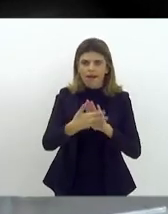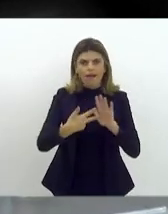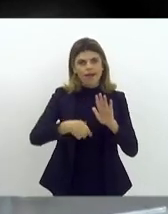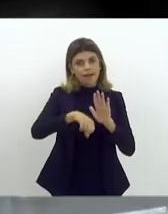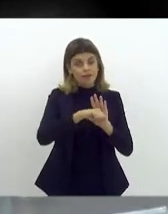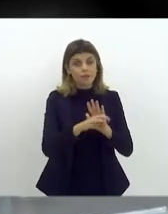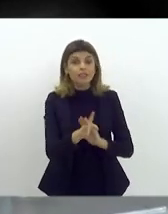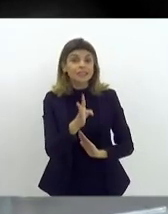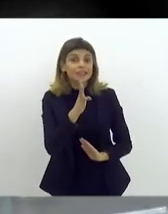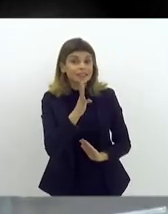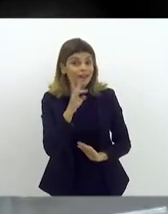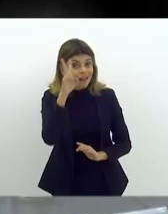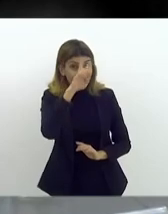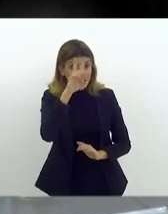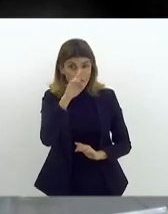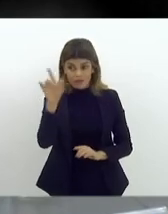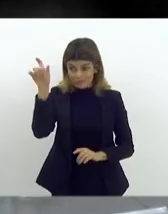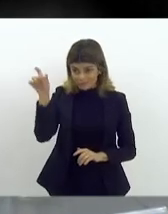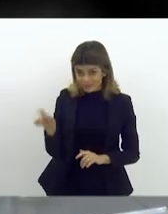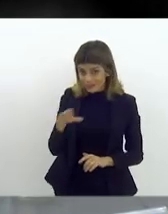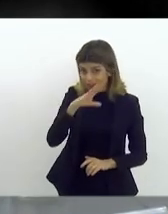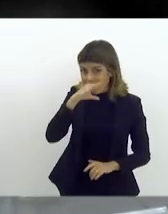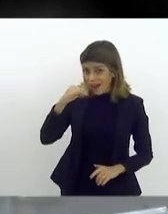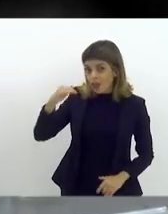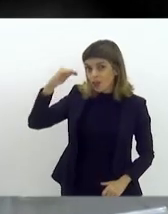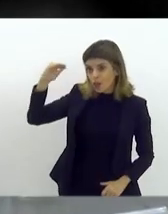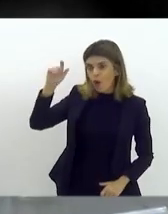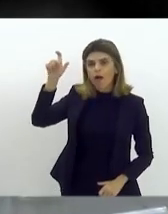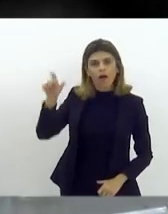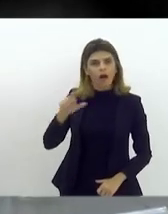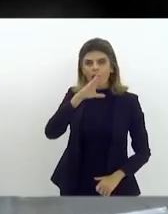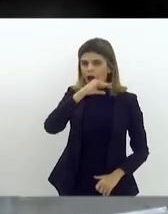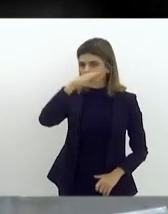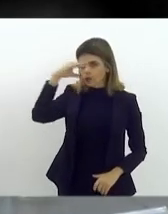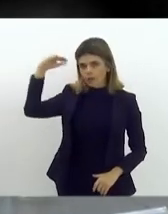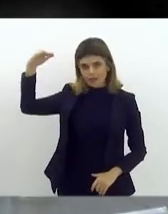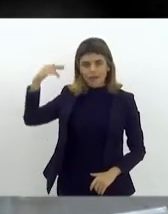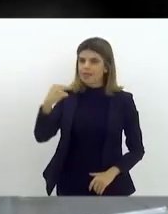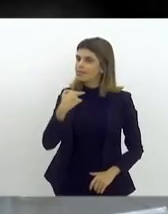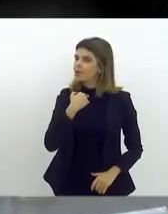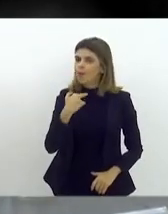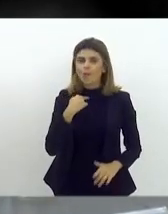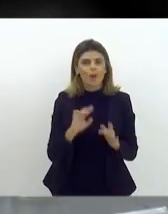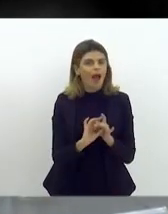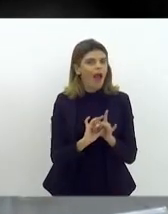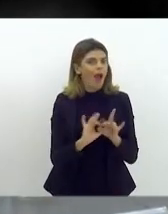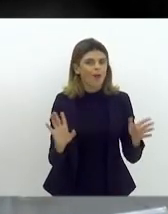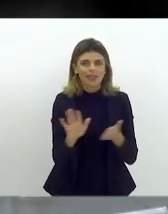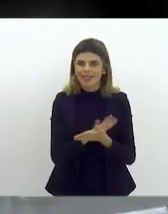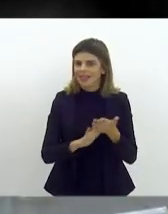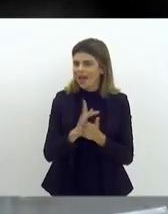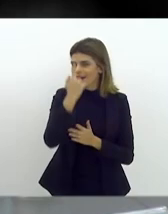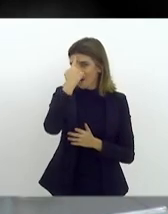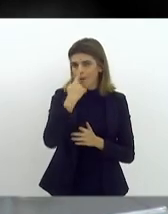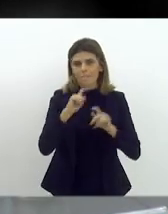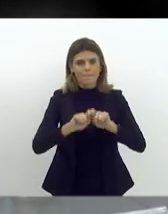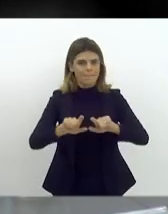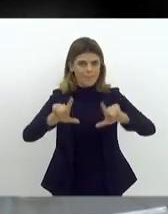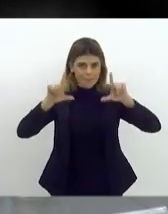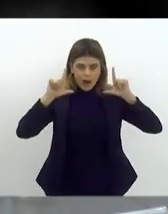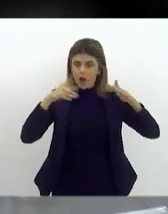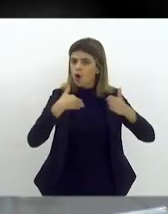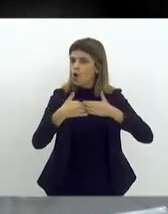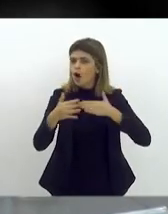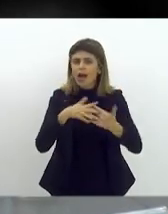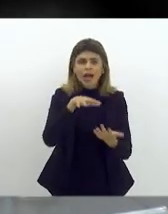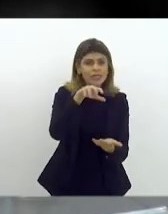esse tratando de adolescente essa adolescente sequer pode autorizar o registro de imagem registro de imagem